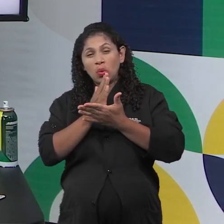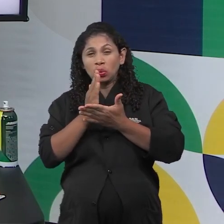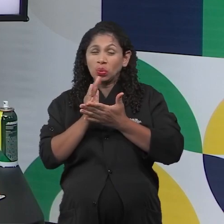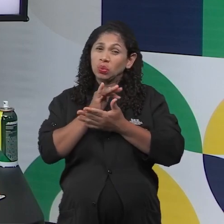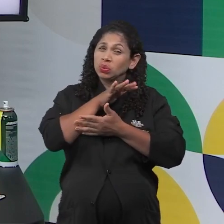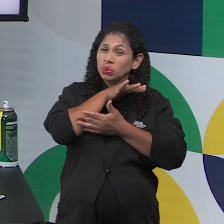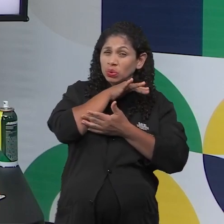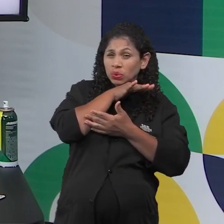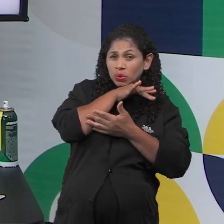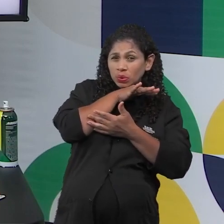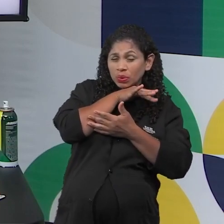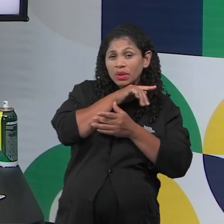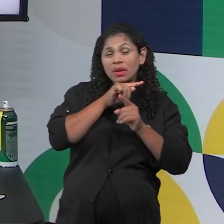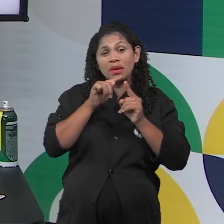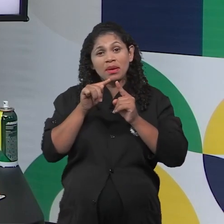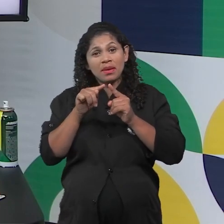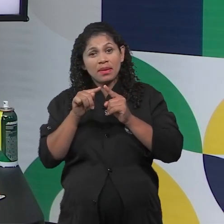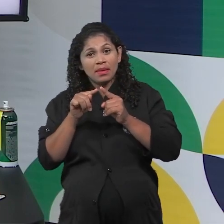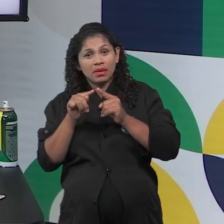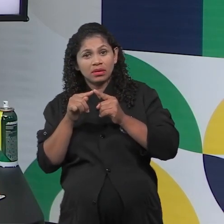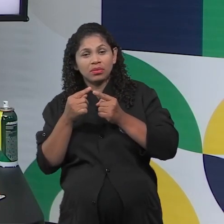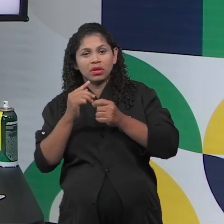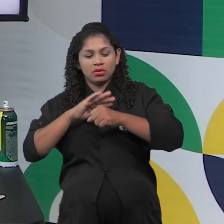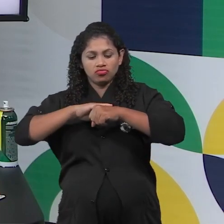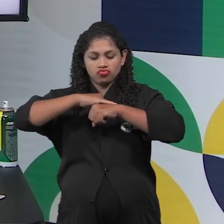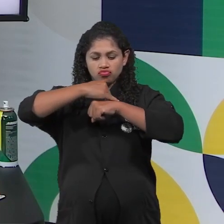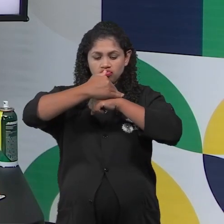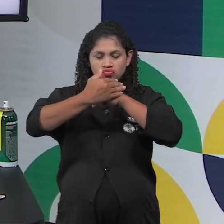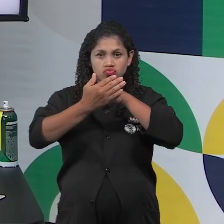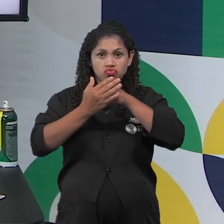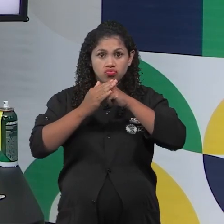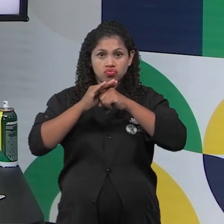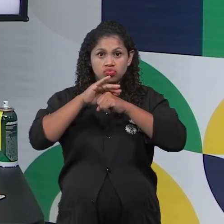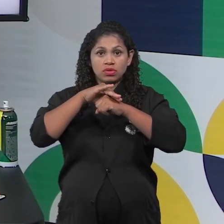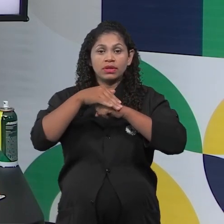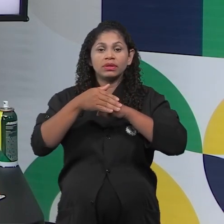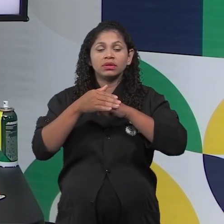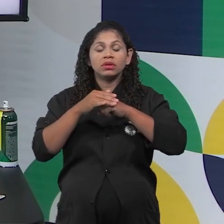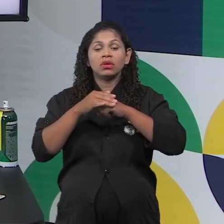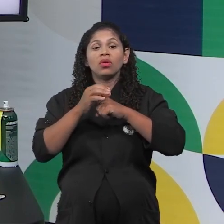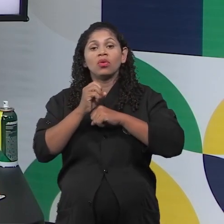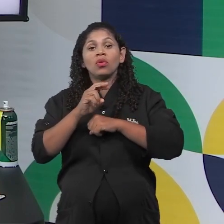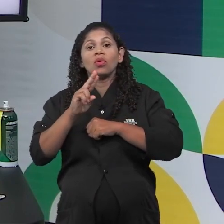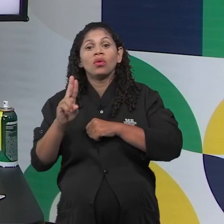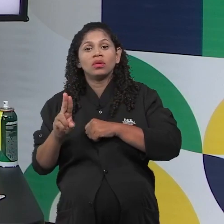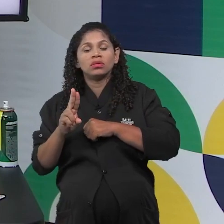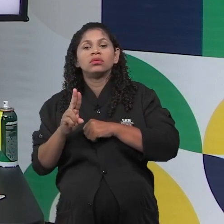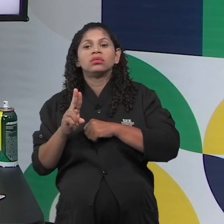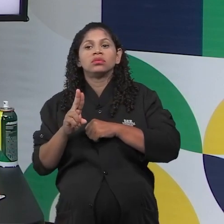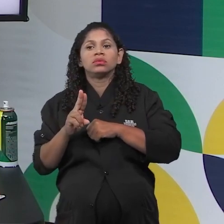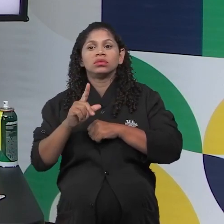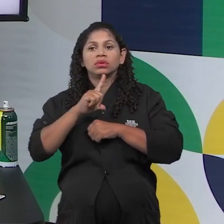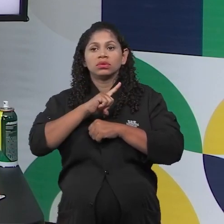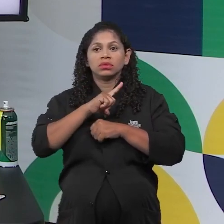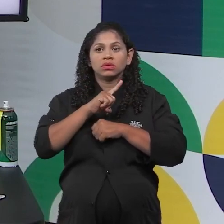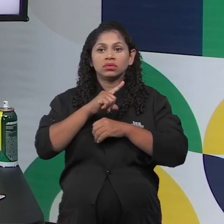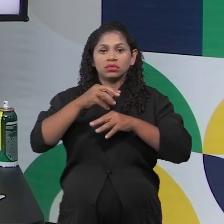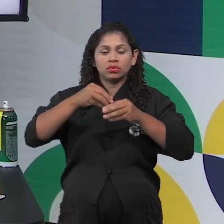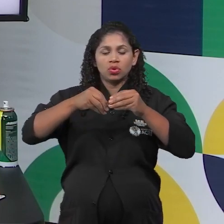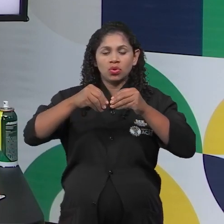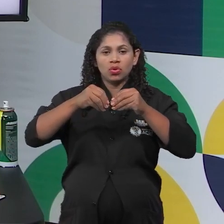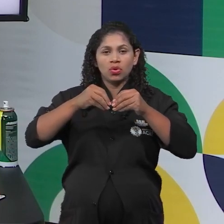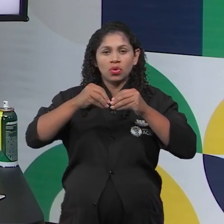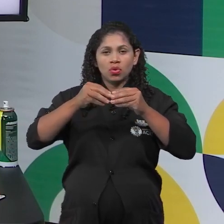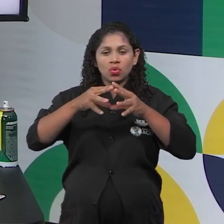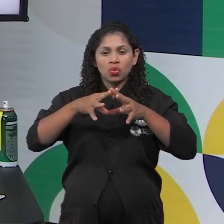Então, ele mascara ali o seu gosto, ou então ele vai ter a sua dissolução ali